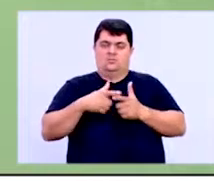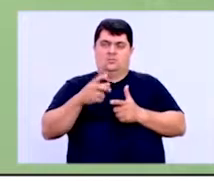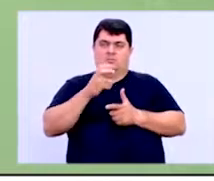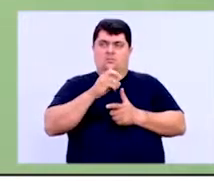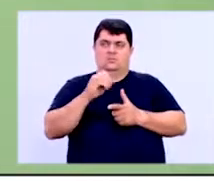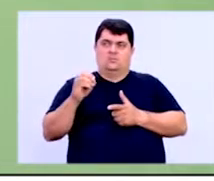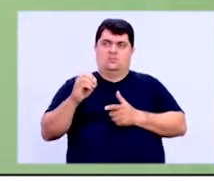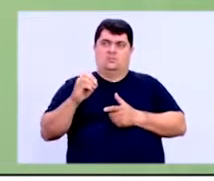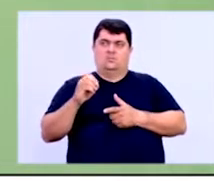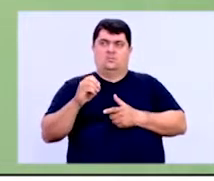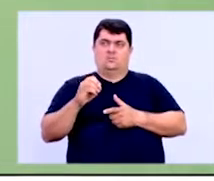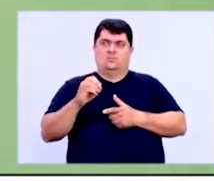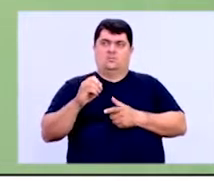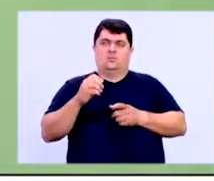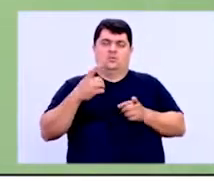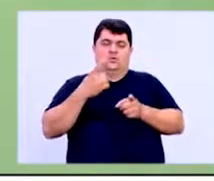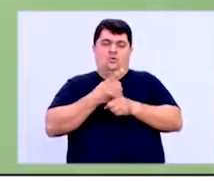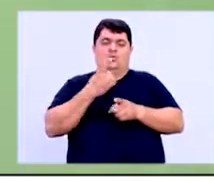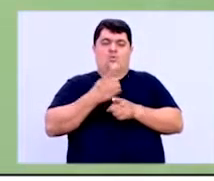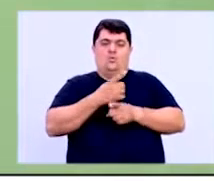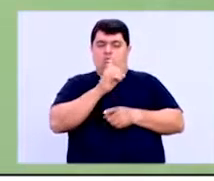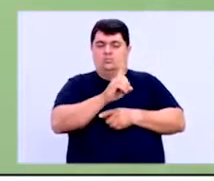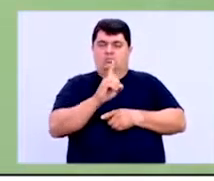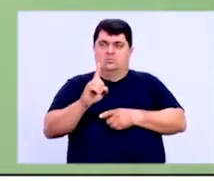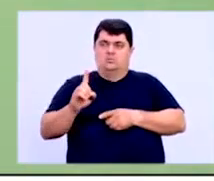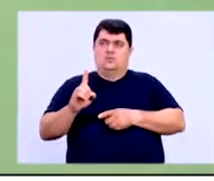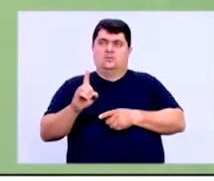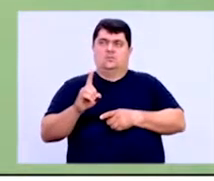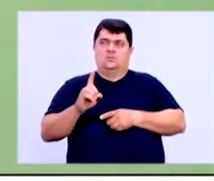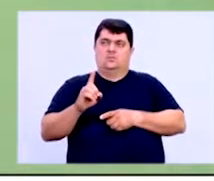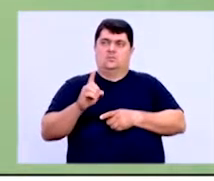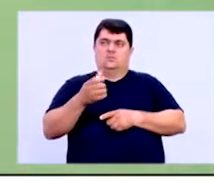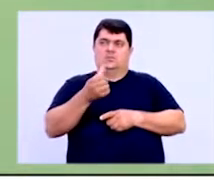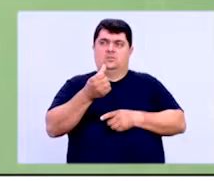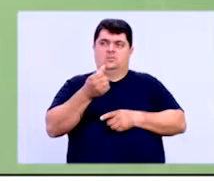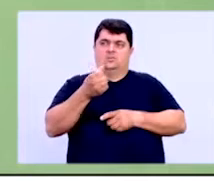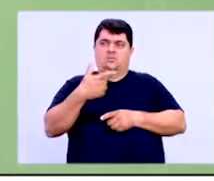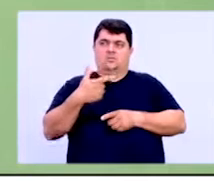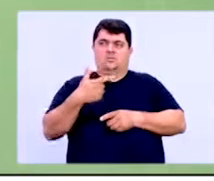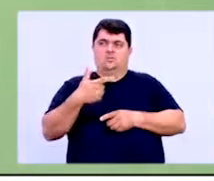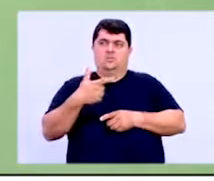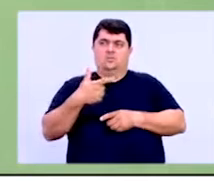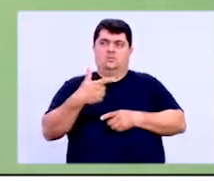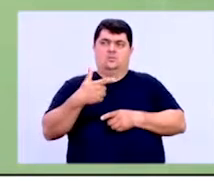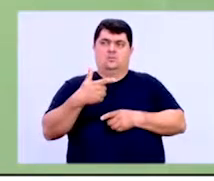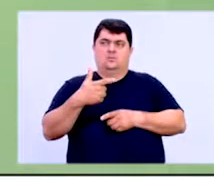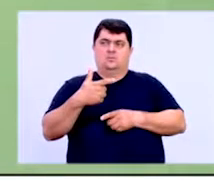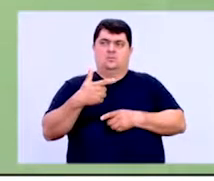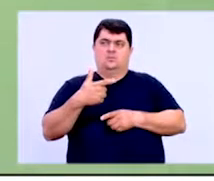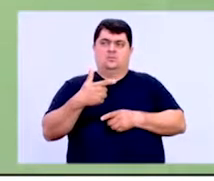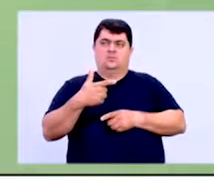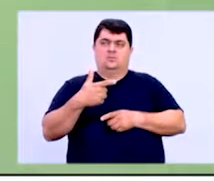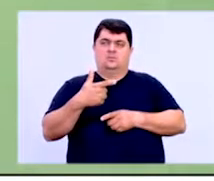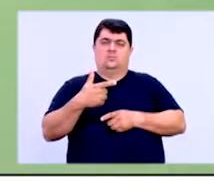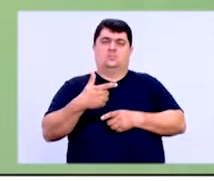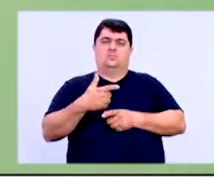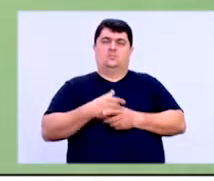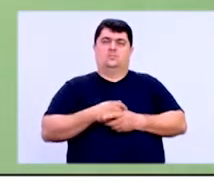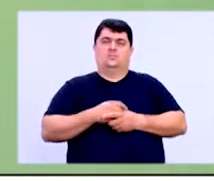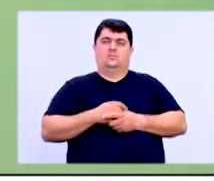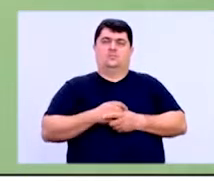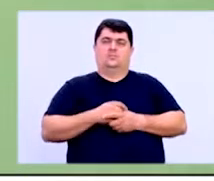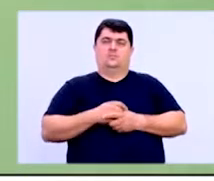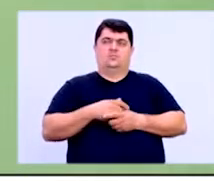quantidade produzida e acho um valor unitário, que será 62. 310 mil dividido por 5 mil vai dar